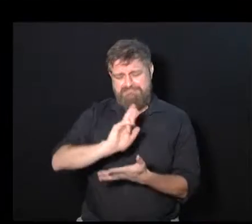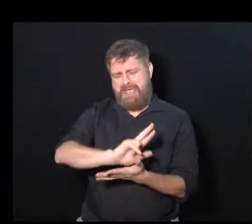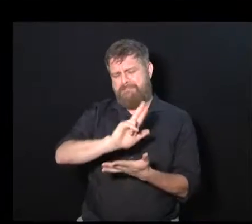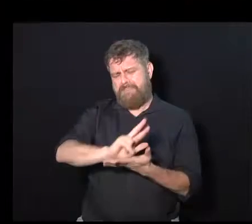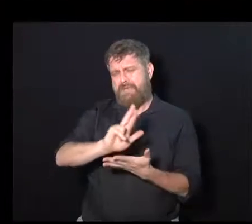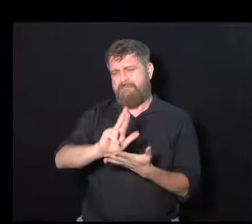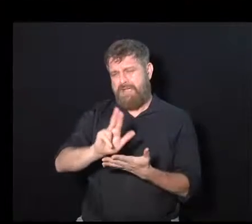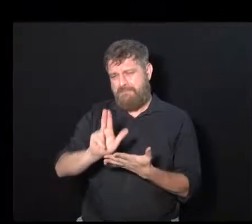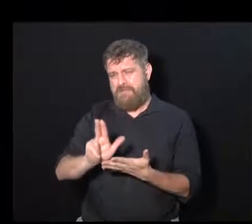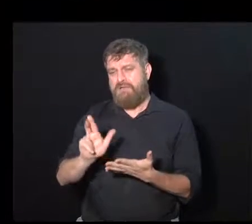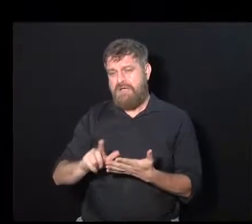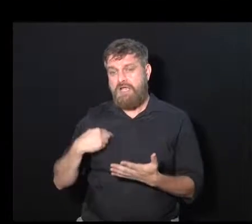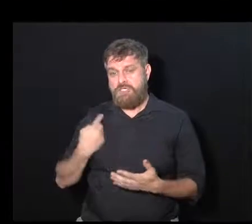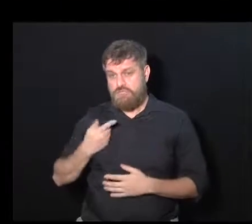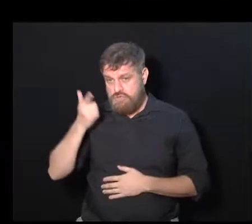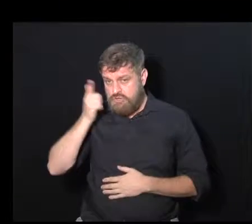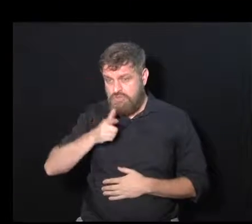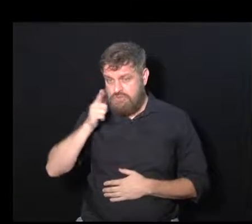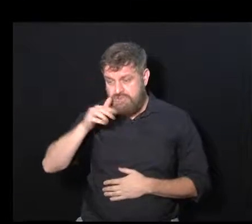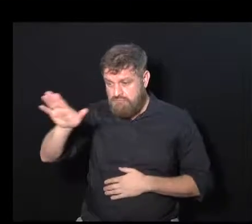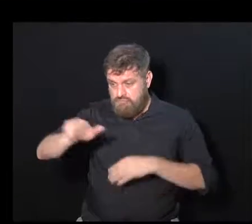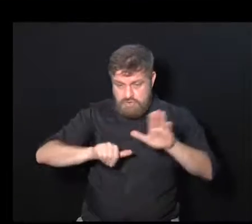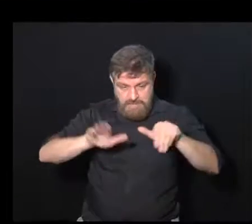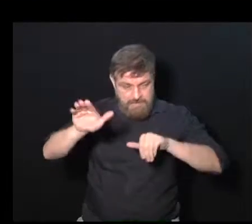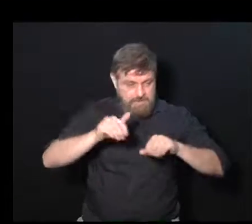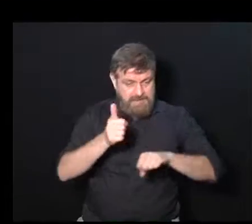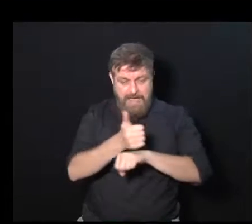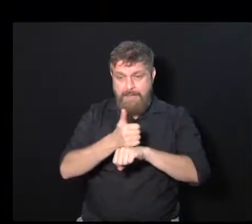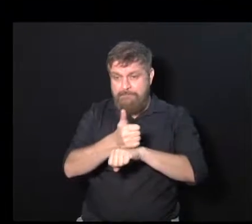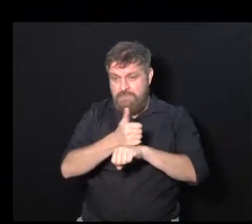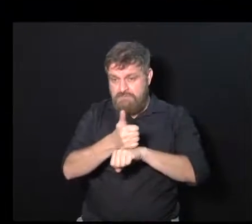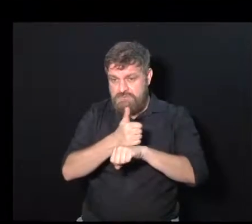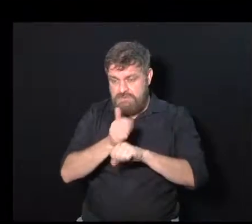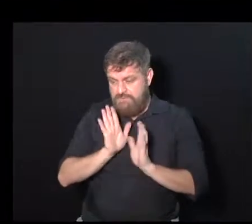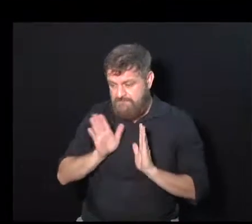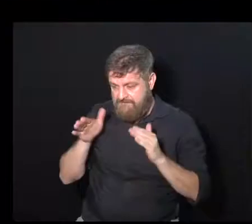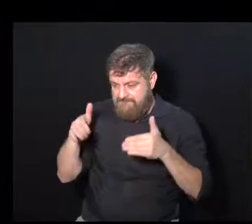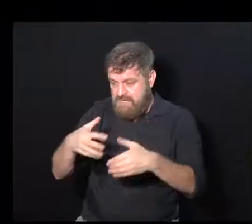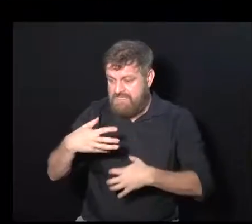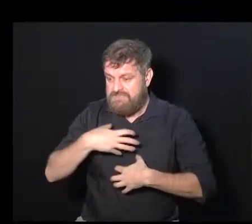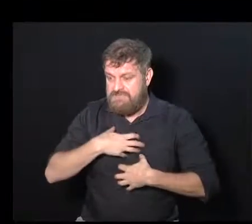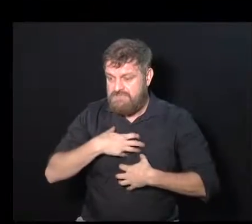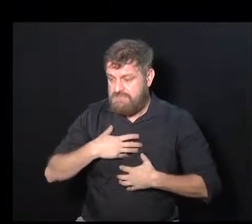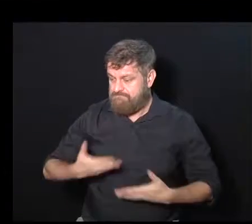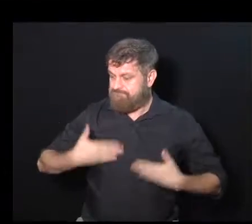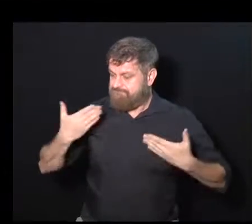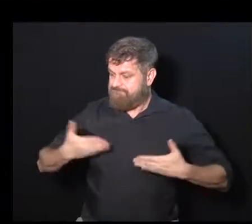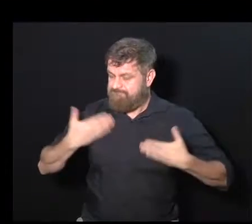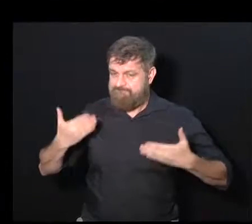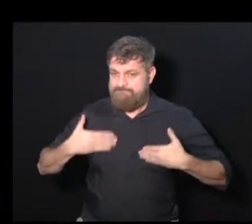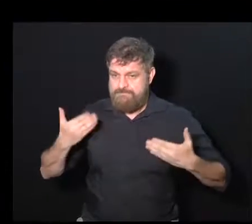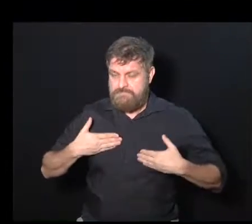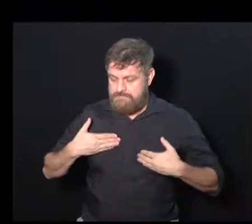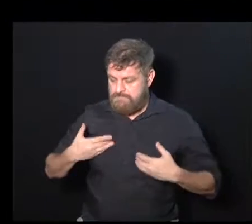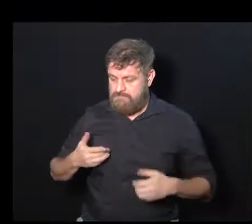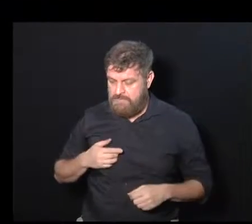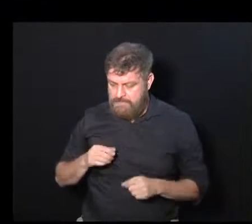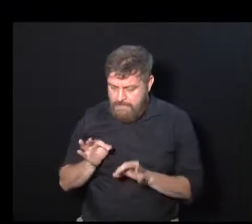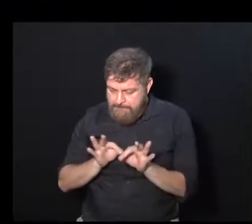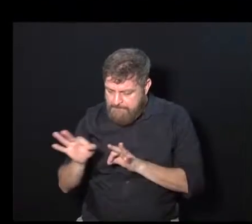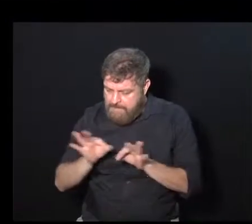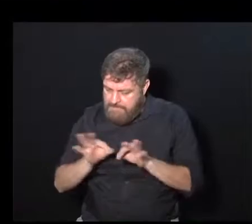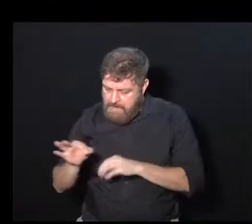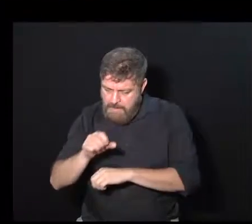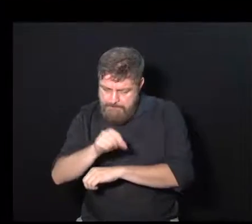Então, conseguiu abranger que esses profissionais eles ficarem muito motivados para executar, para